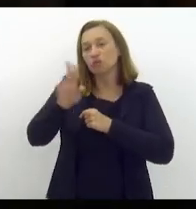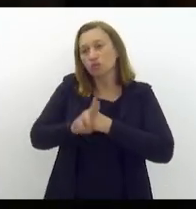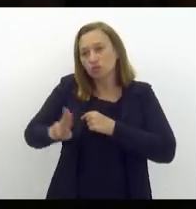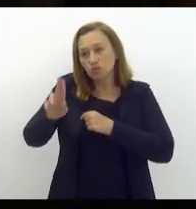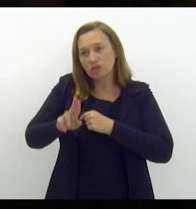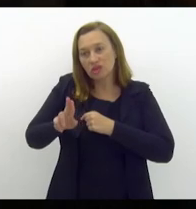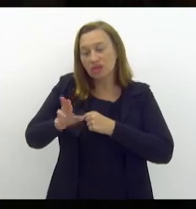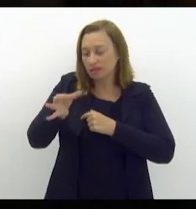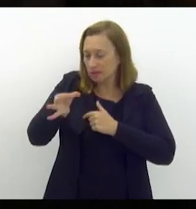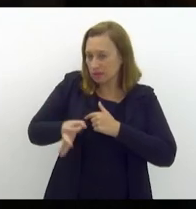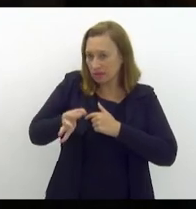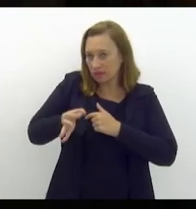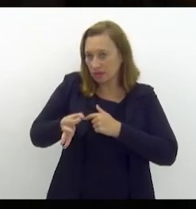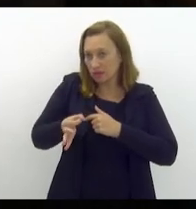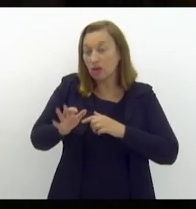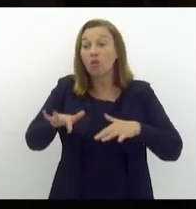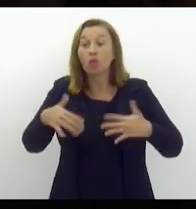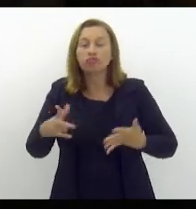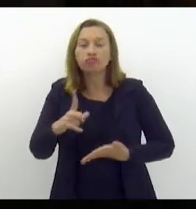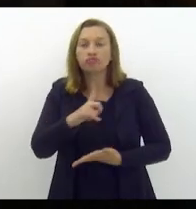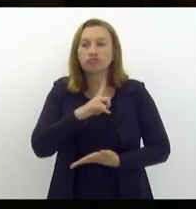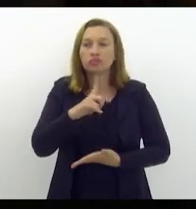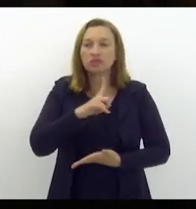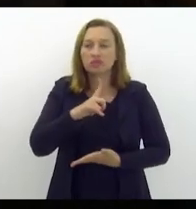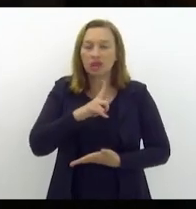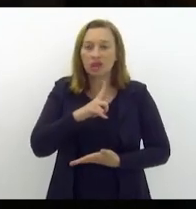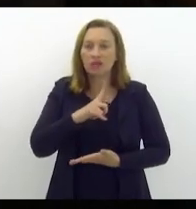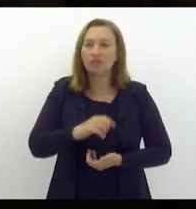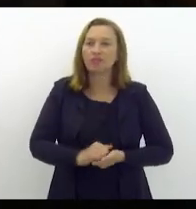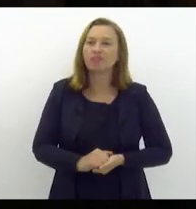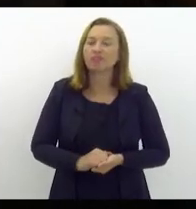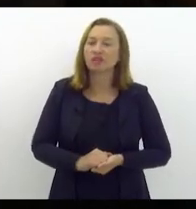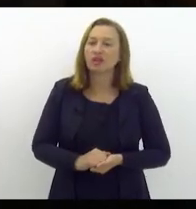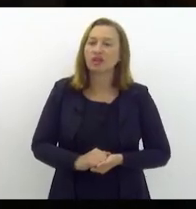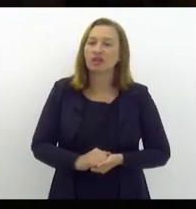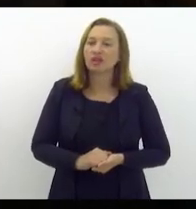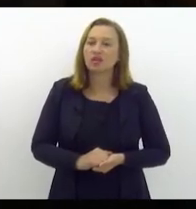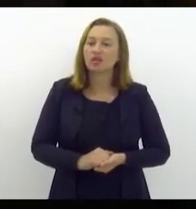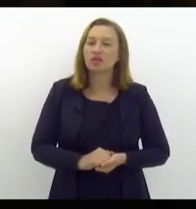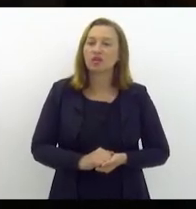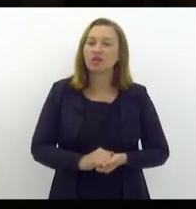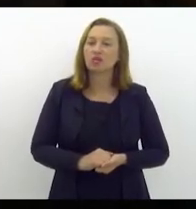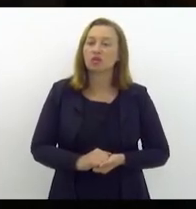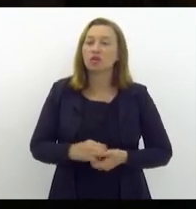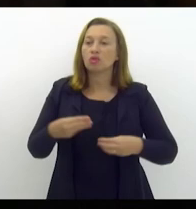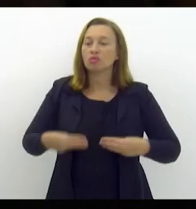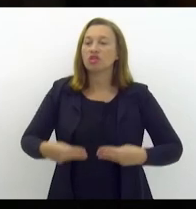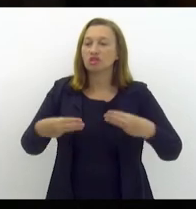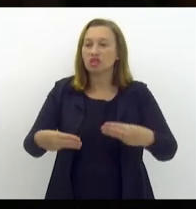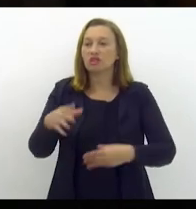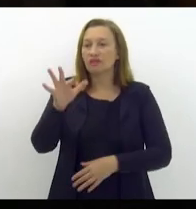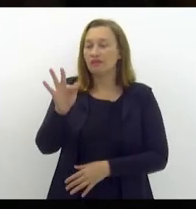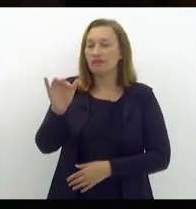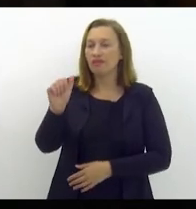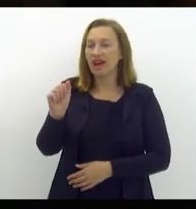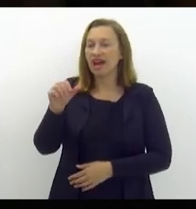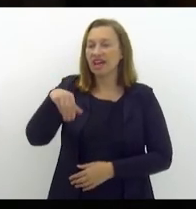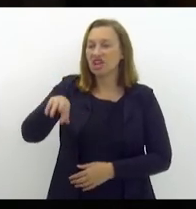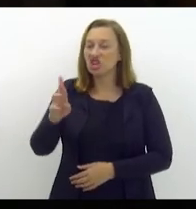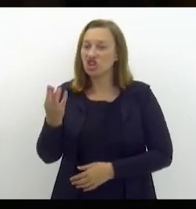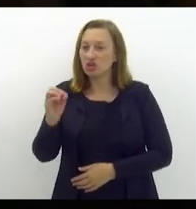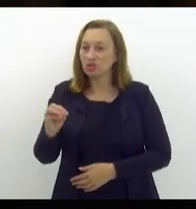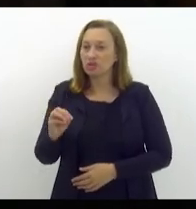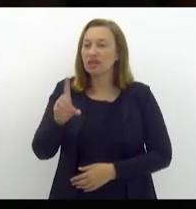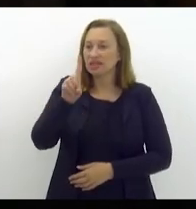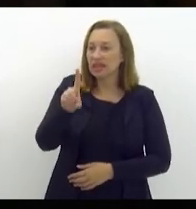maneira concreta. Quando a gente tem a determinação do ministro Fachin na DPF 635,